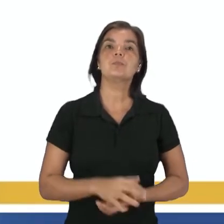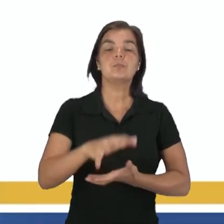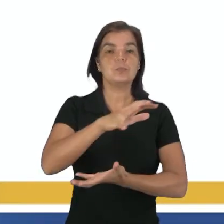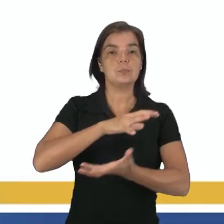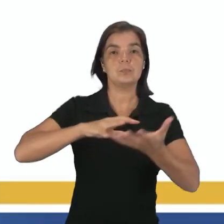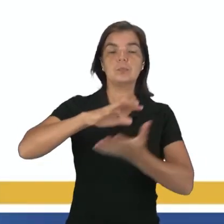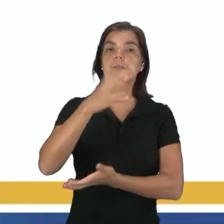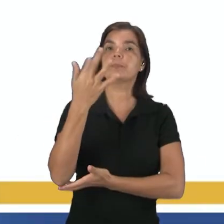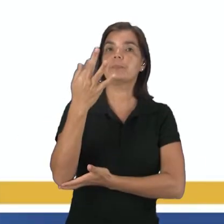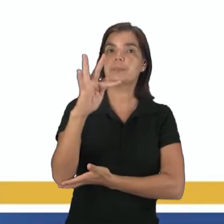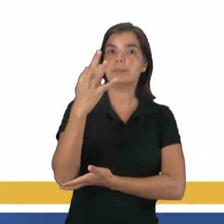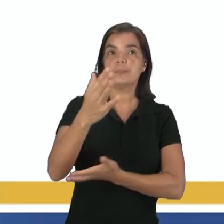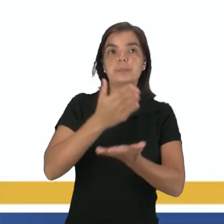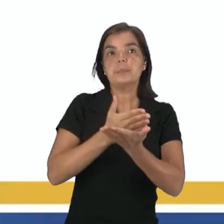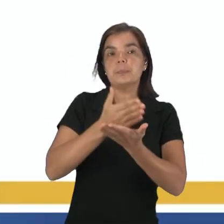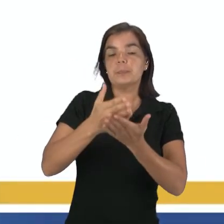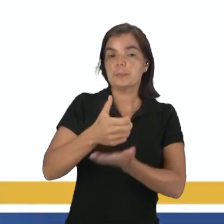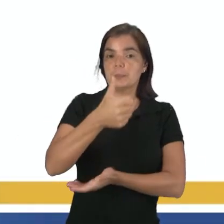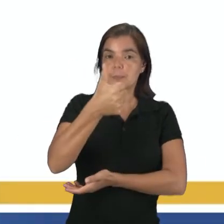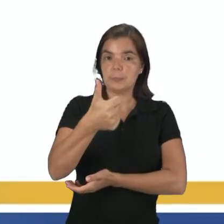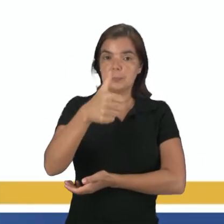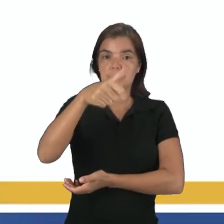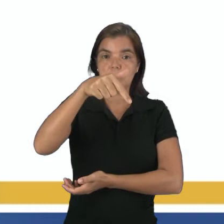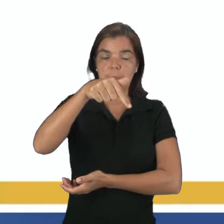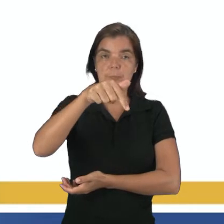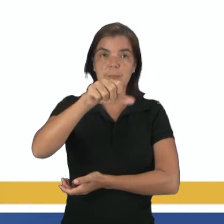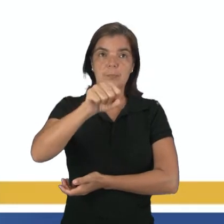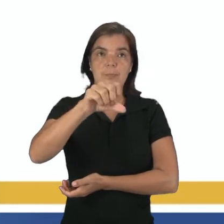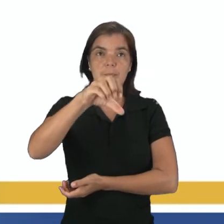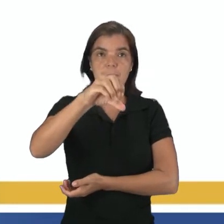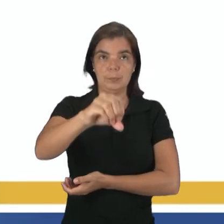Revolução Francesa iniciou-se em